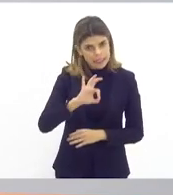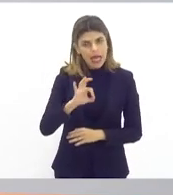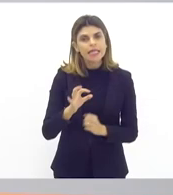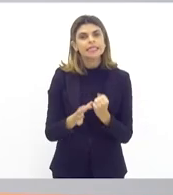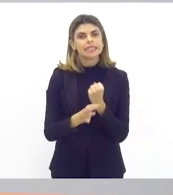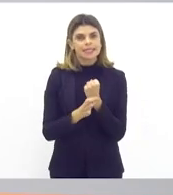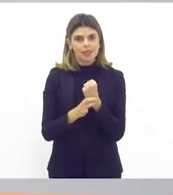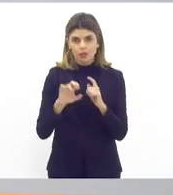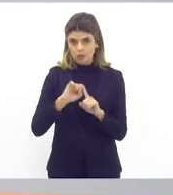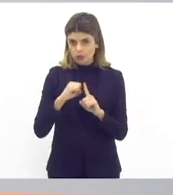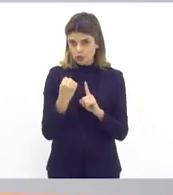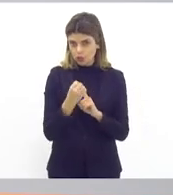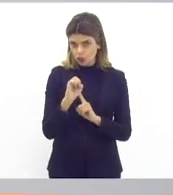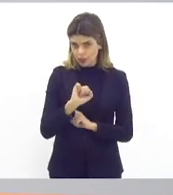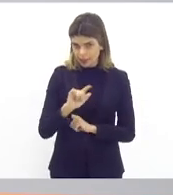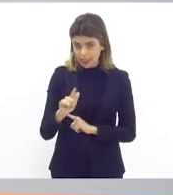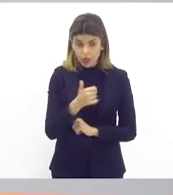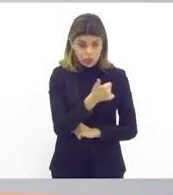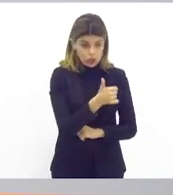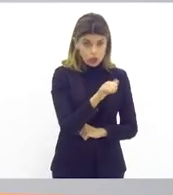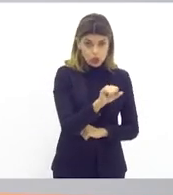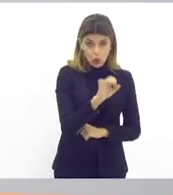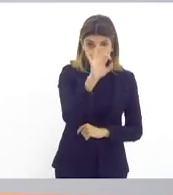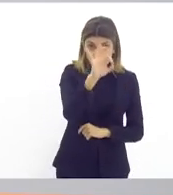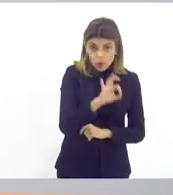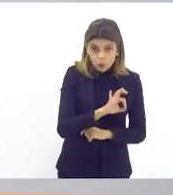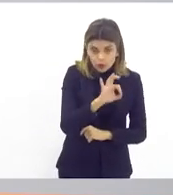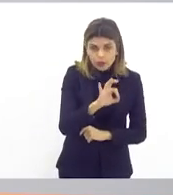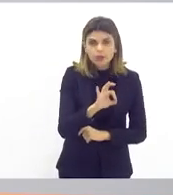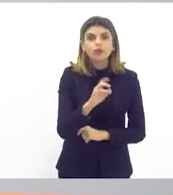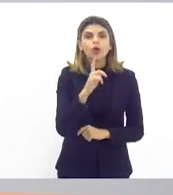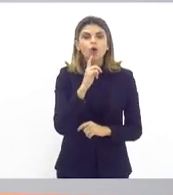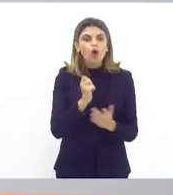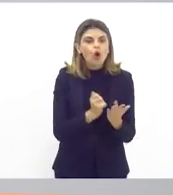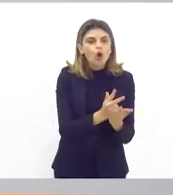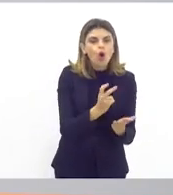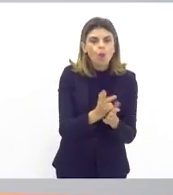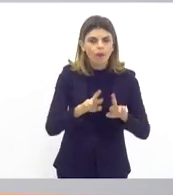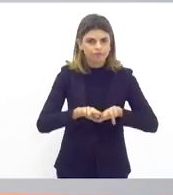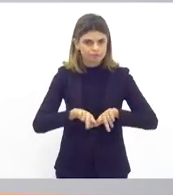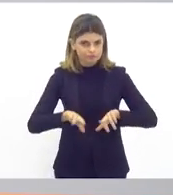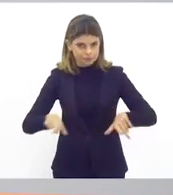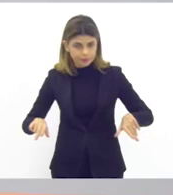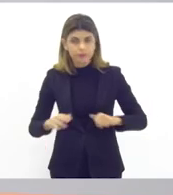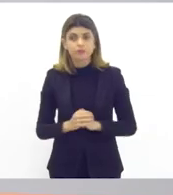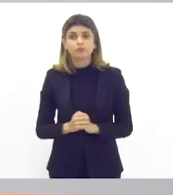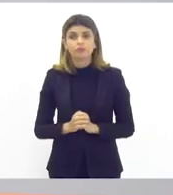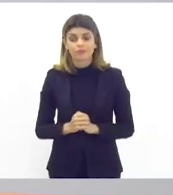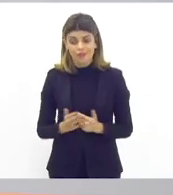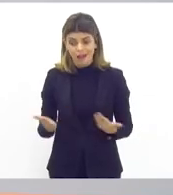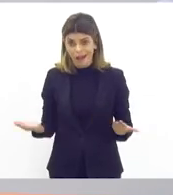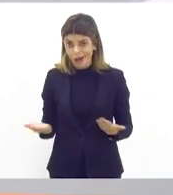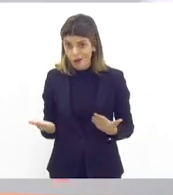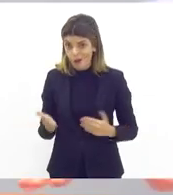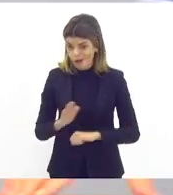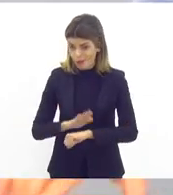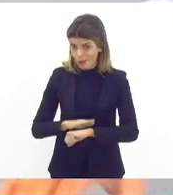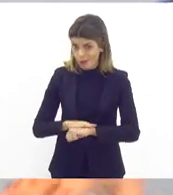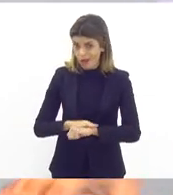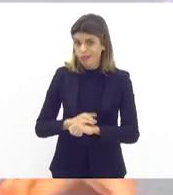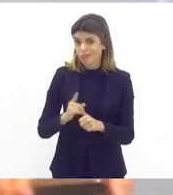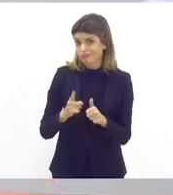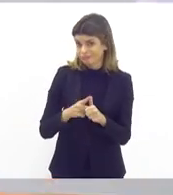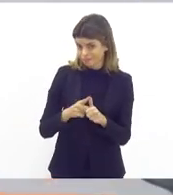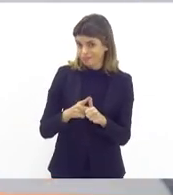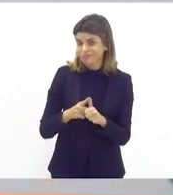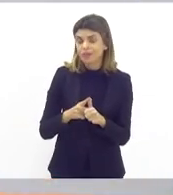social e 18% é sobre o consumo. Né? Nesse primeiro momento, a reforma tributária